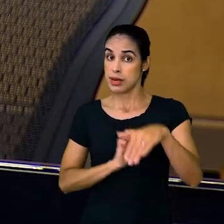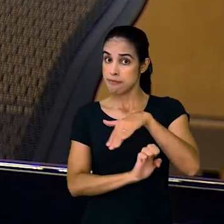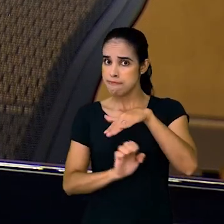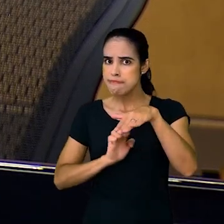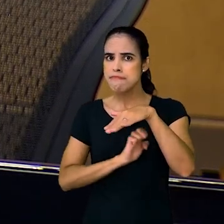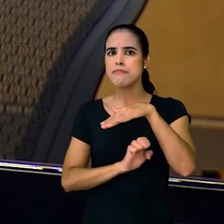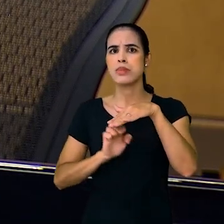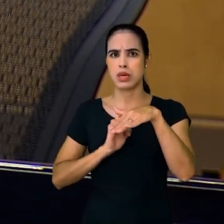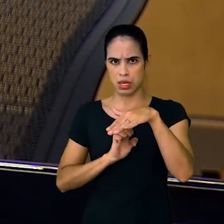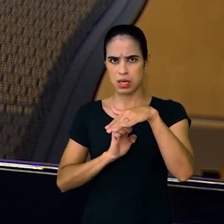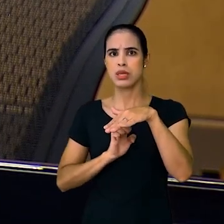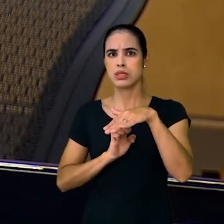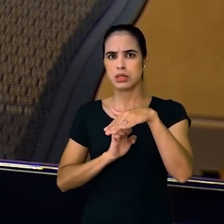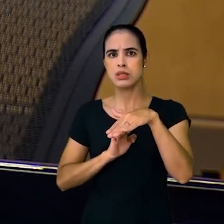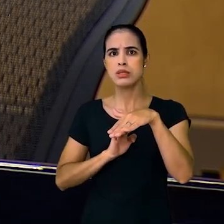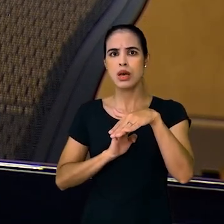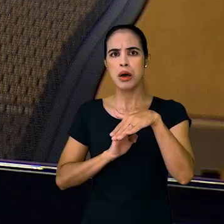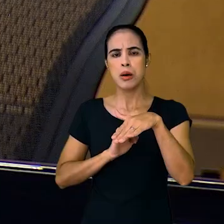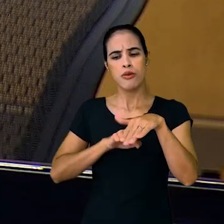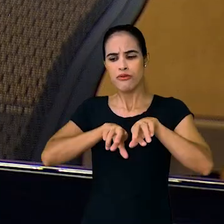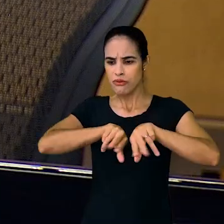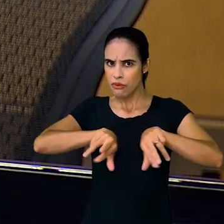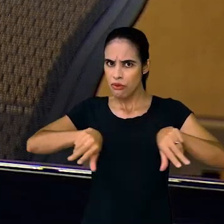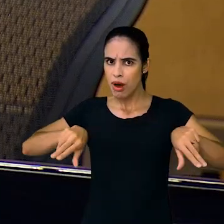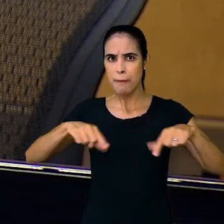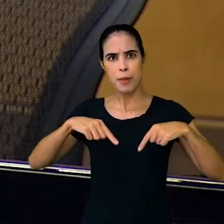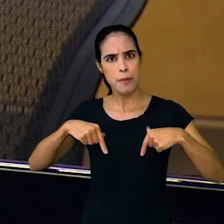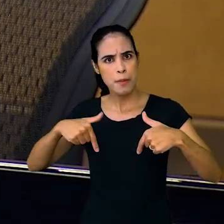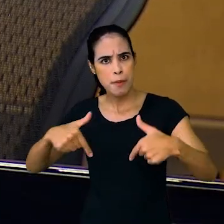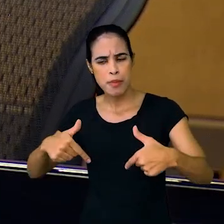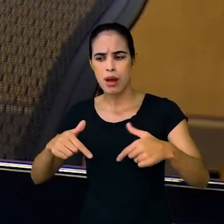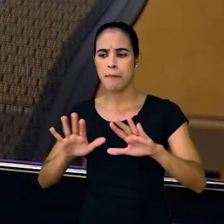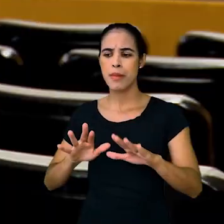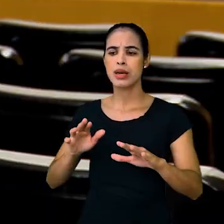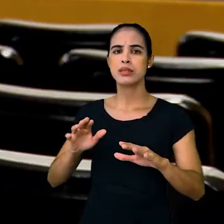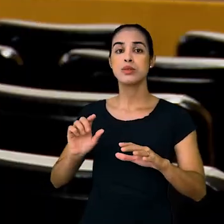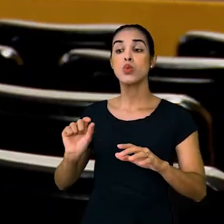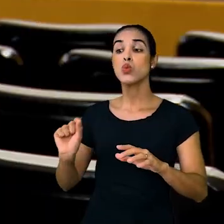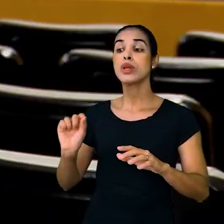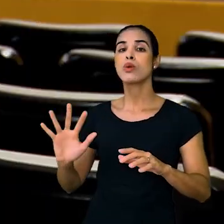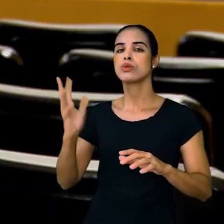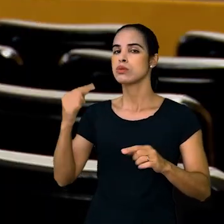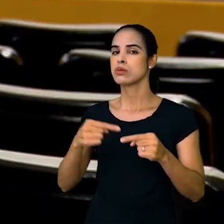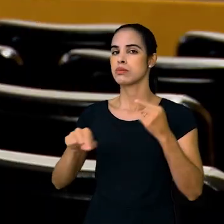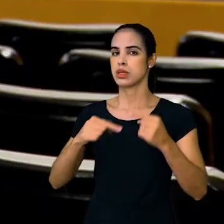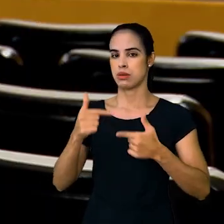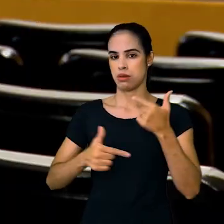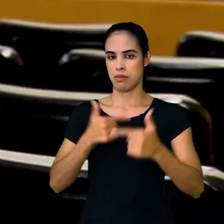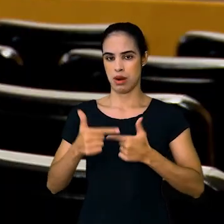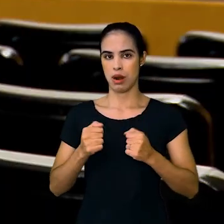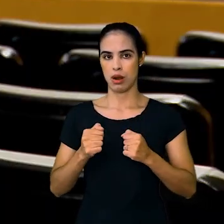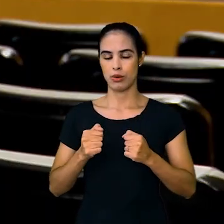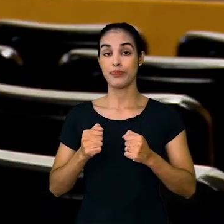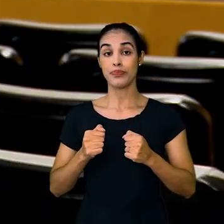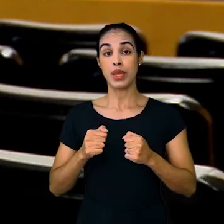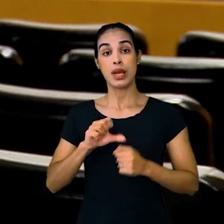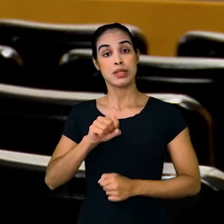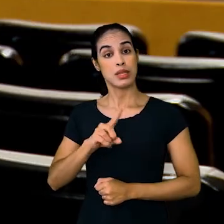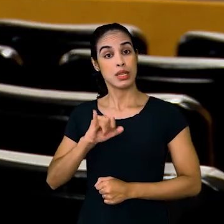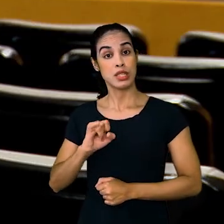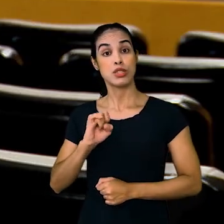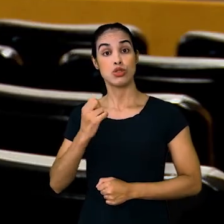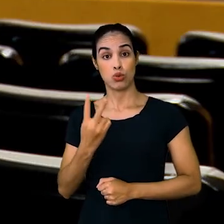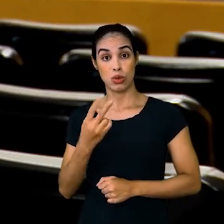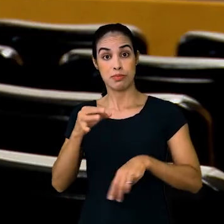as providências razoáveis, não há nexo de causalidade com o trabalho. Os integrantes da SDI 2 acompanharam o voto